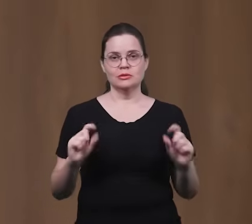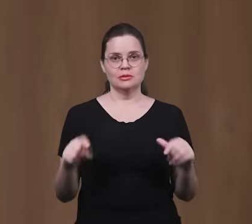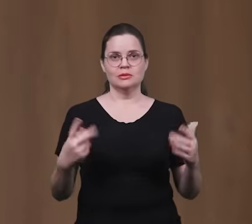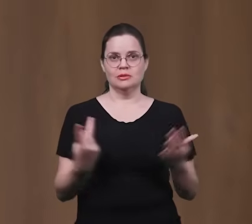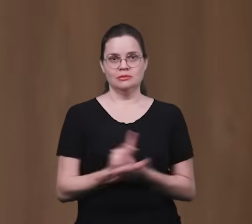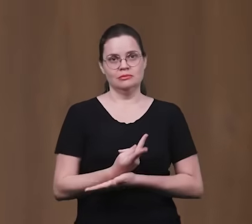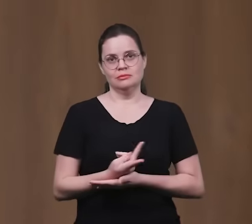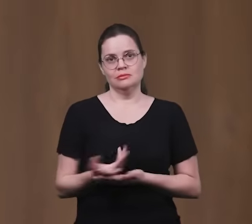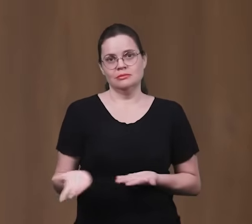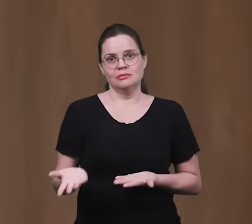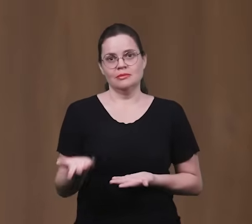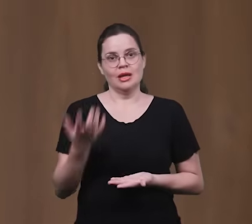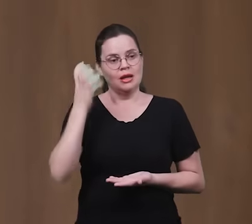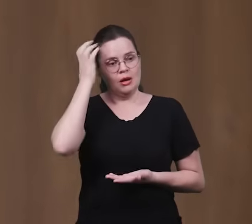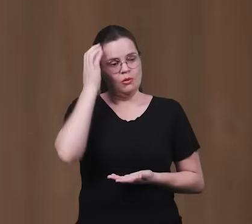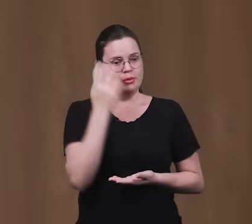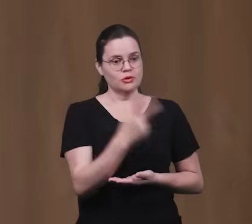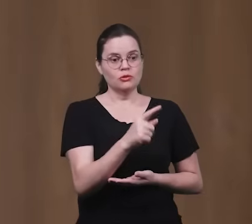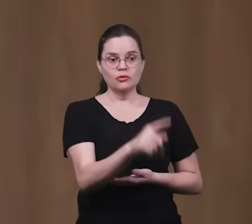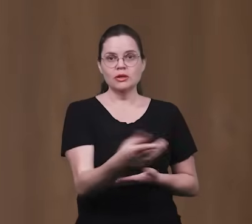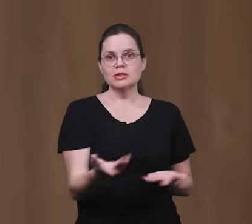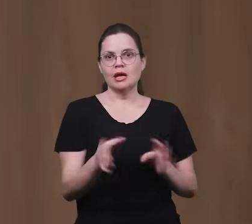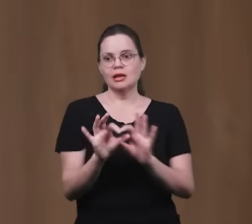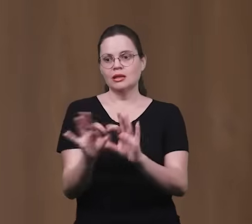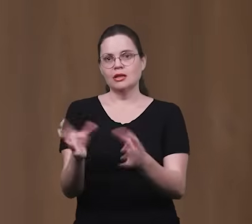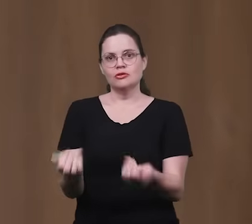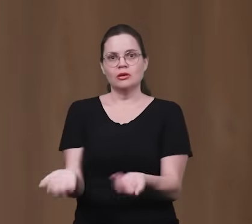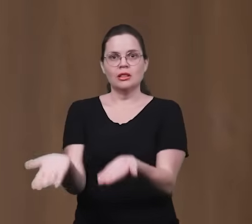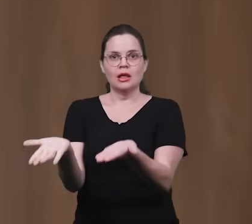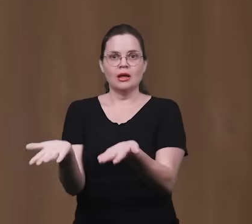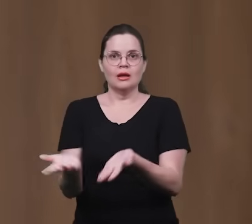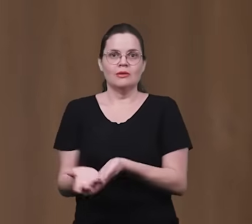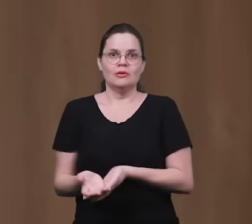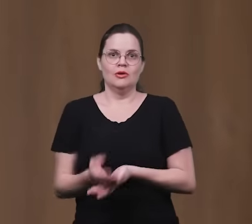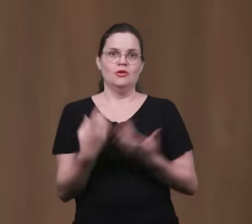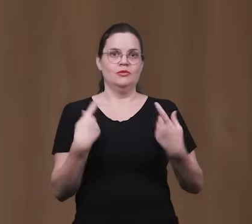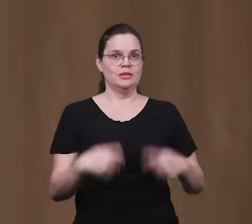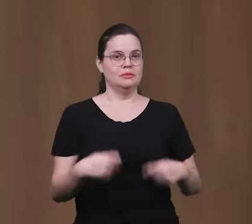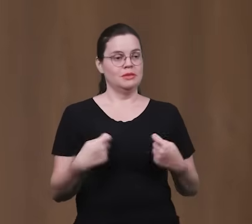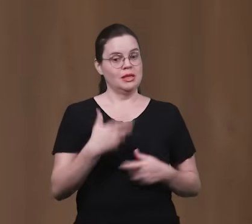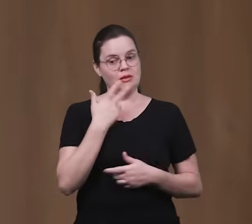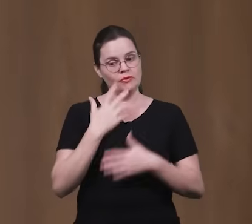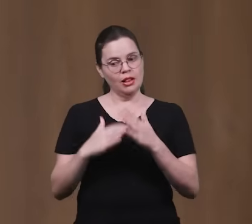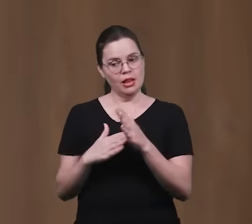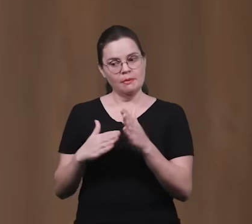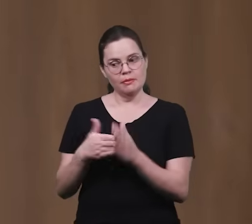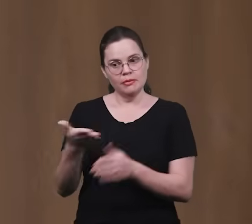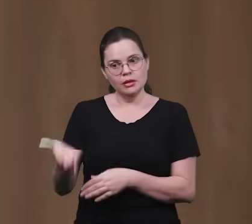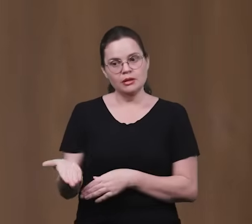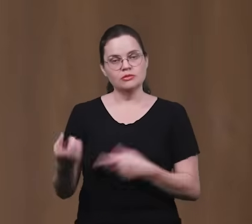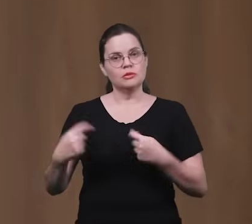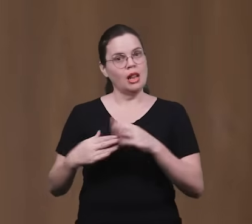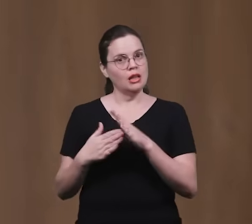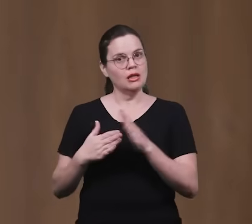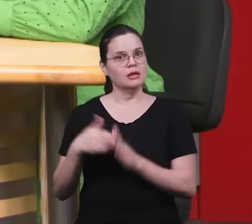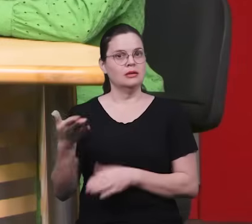a culpa foi sua, porque você permitiu o consumo. Você tinha que ter colocado um limite nessa